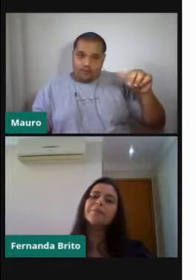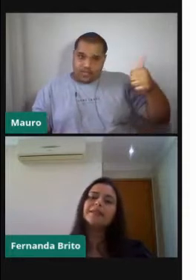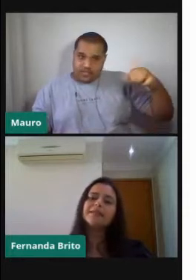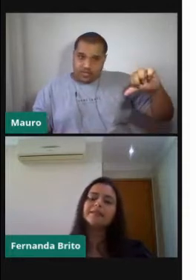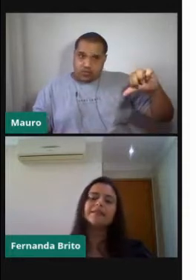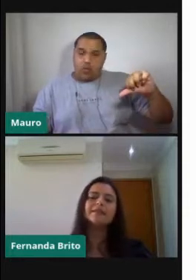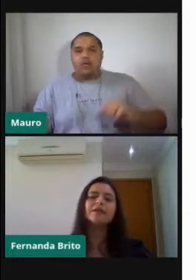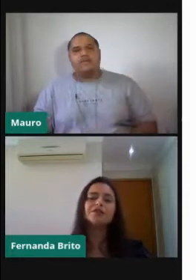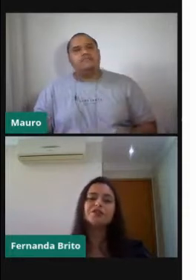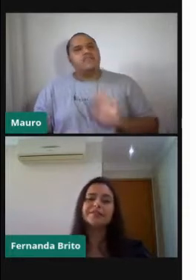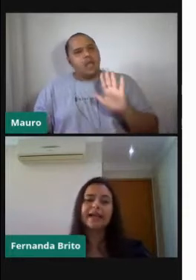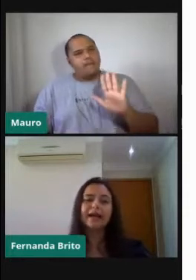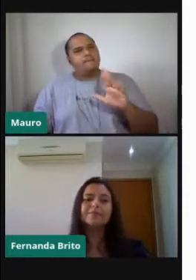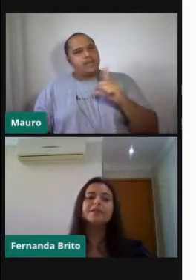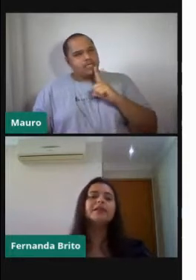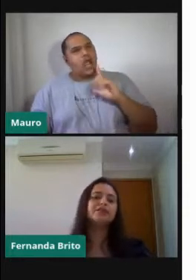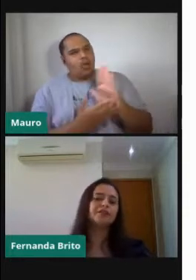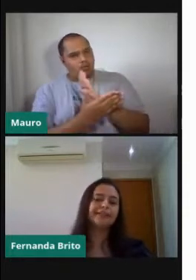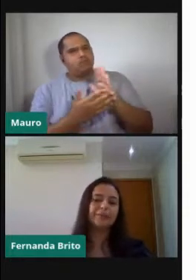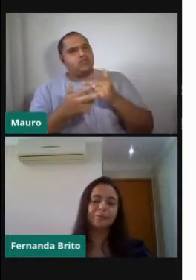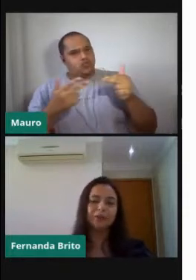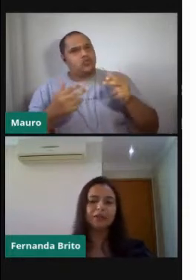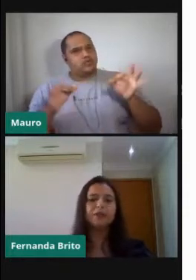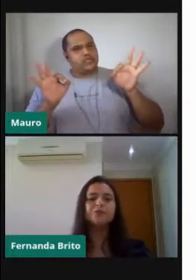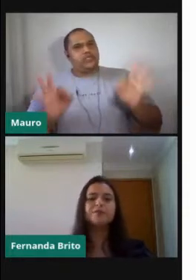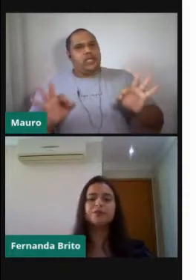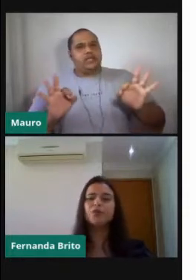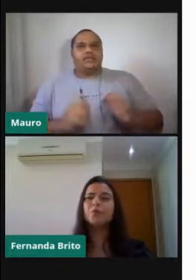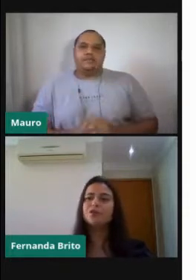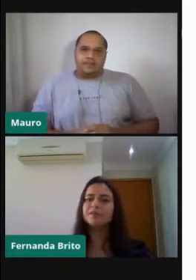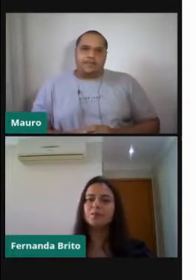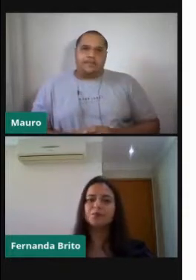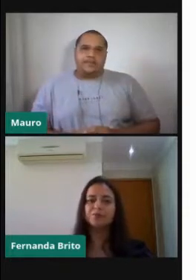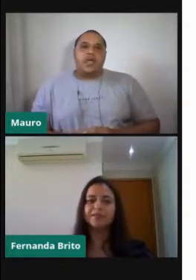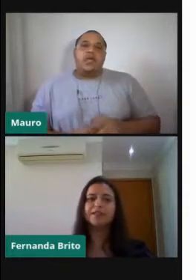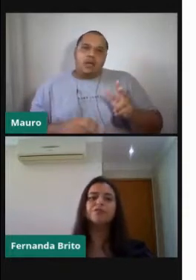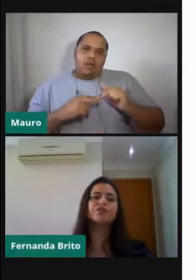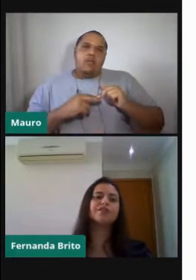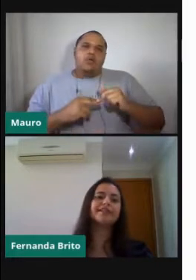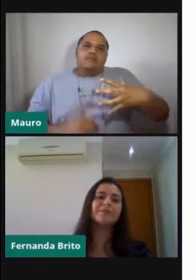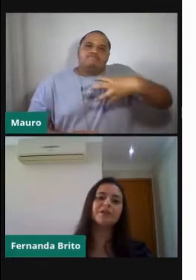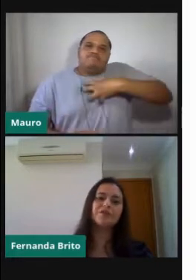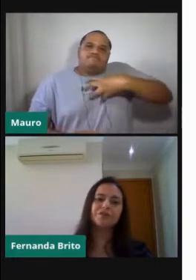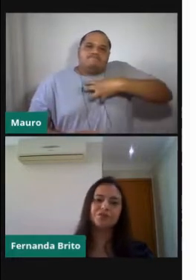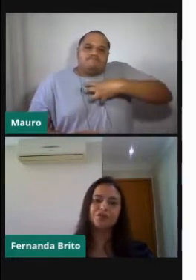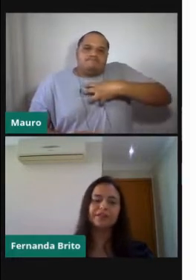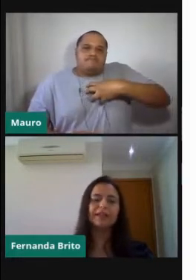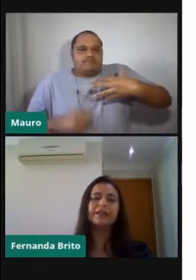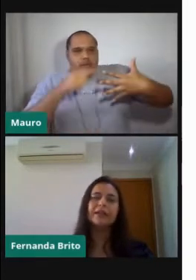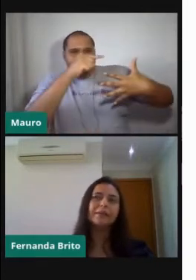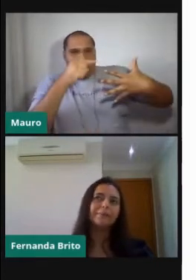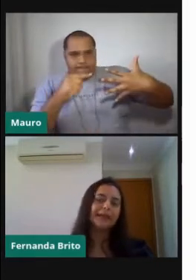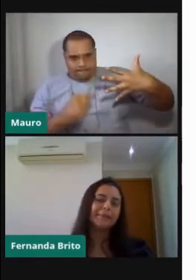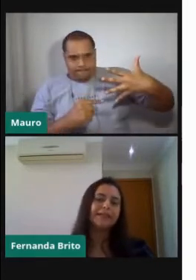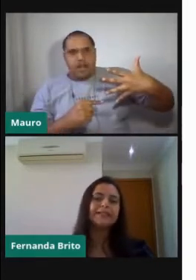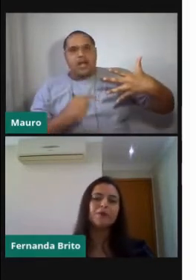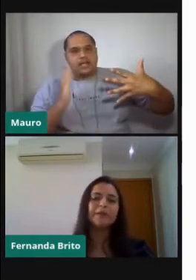ficar bem estabelecidas. Então, a gente sabe o panorama dos sintomas que são produzidos, a gente sabe que é um vírus que